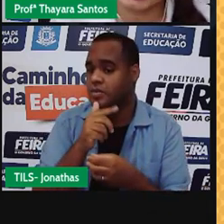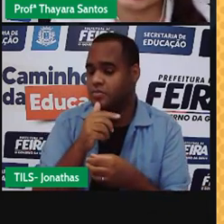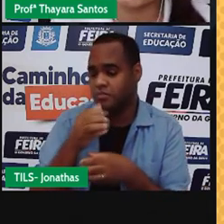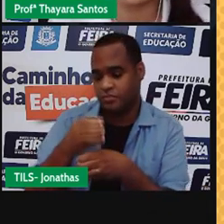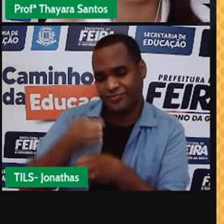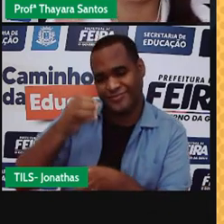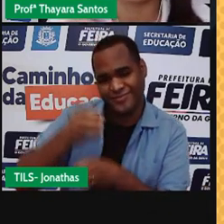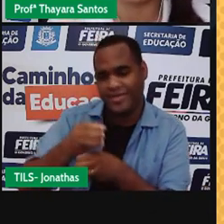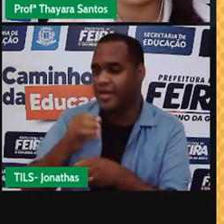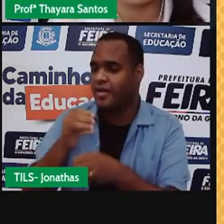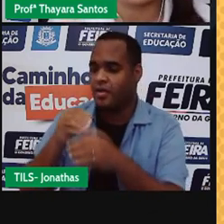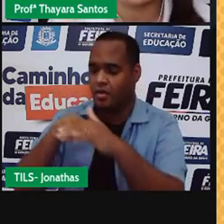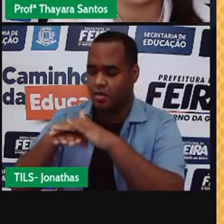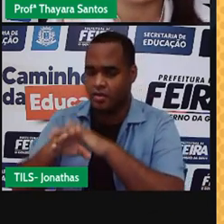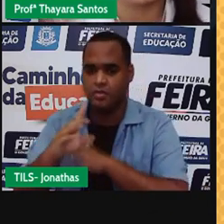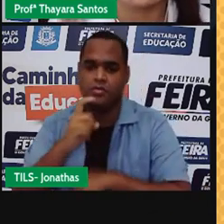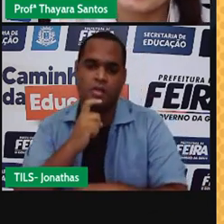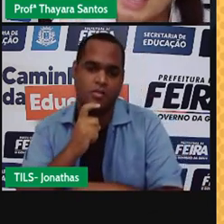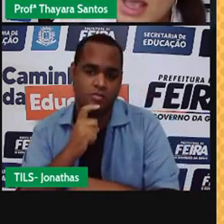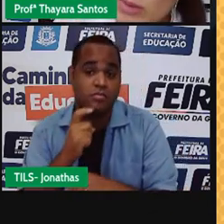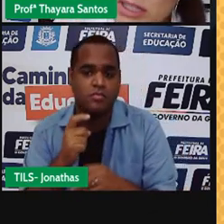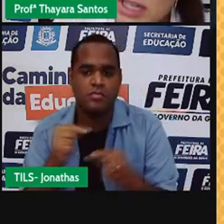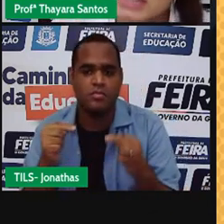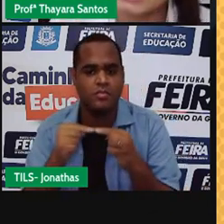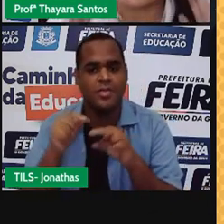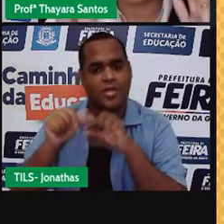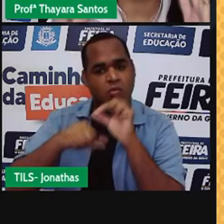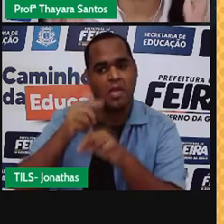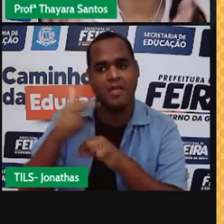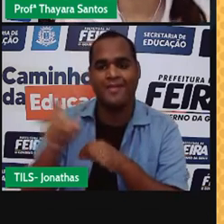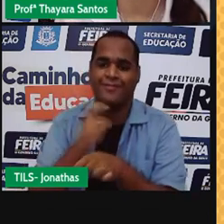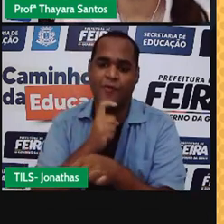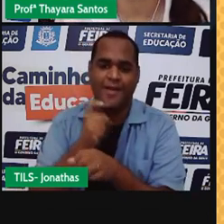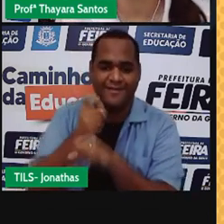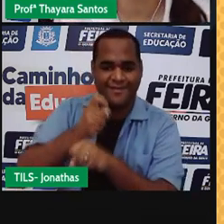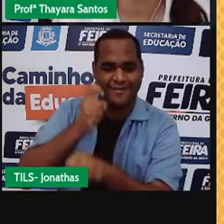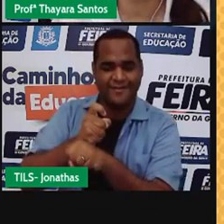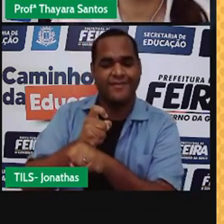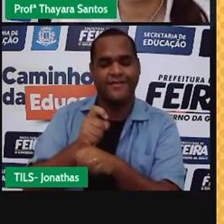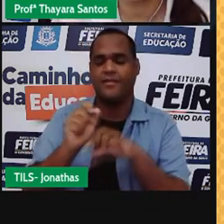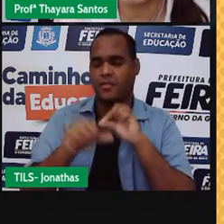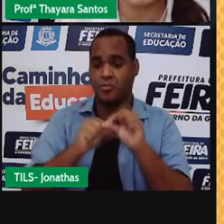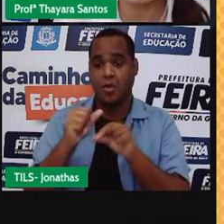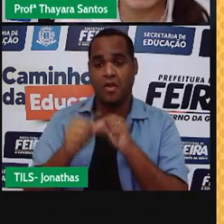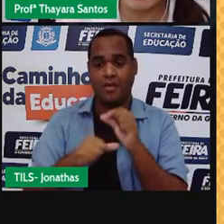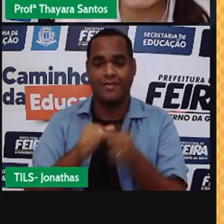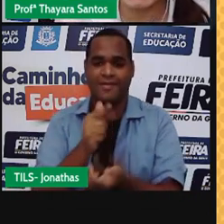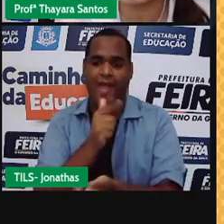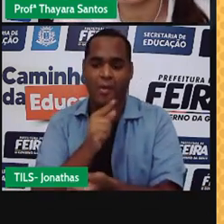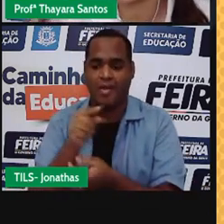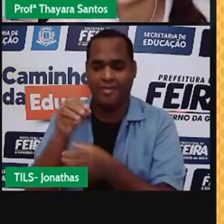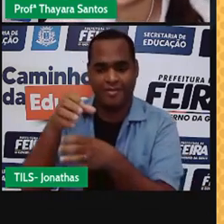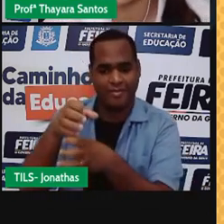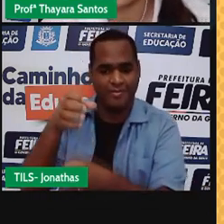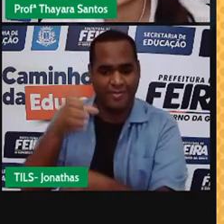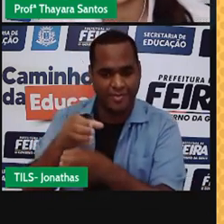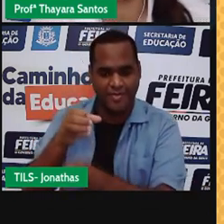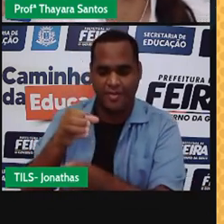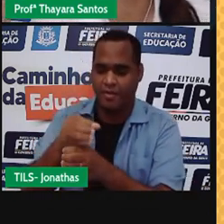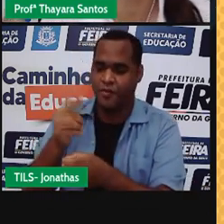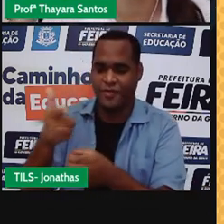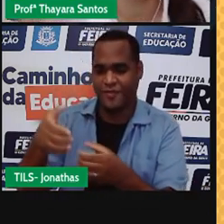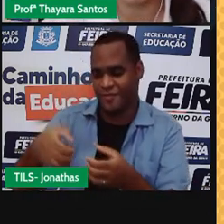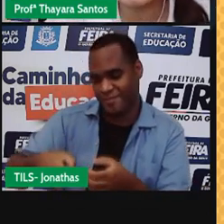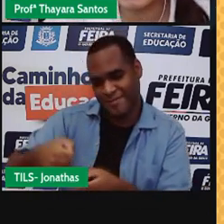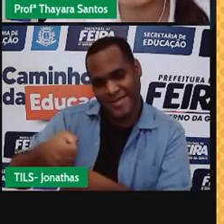no congelador, ela vai congelar e a água que está lá dentro vai assumir a forma daquela garrafa que eu botei. Se eu botar ela numa